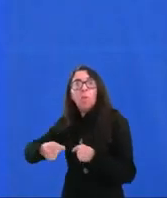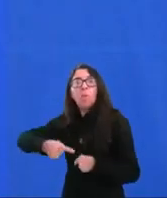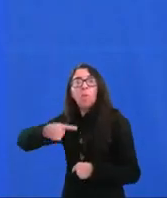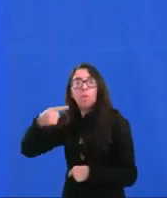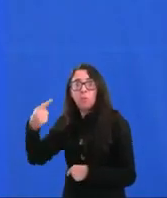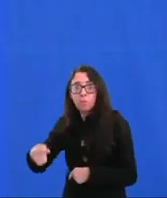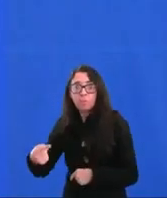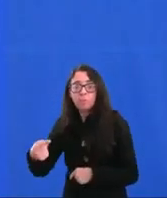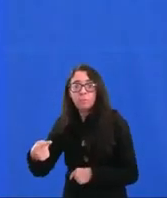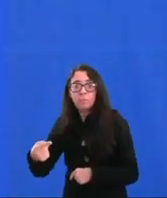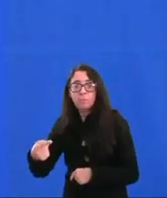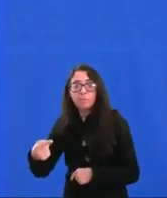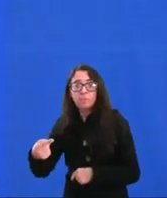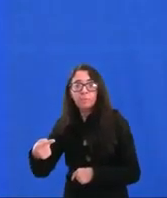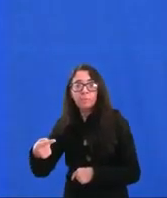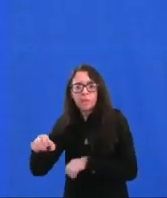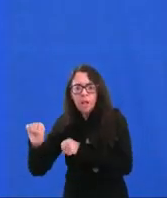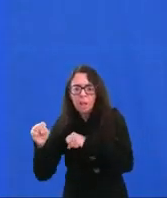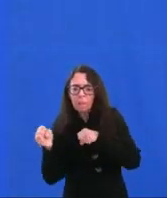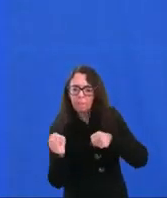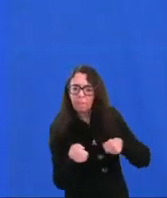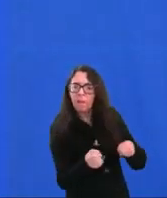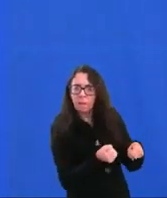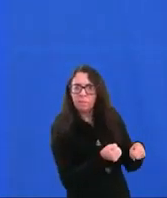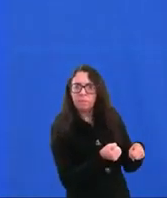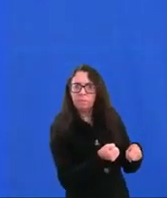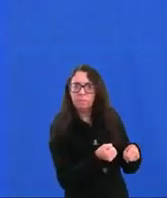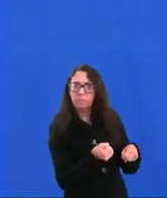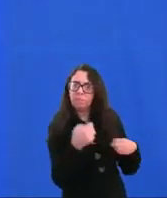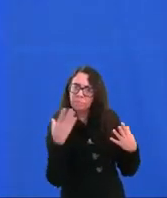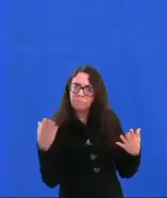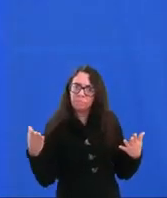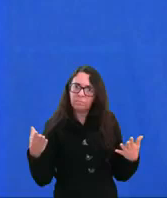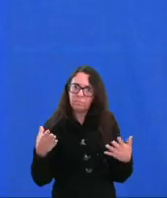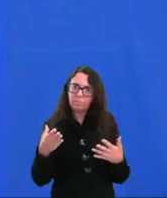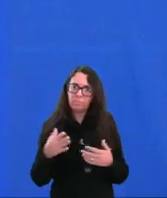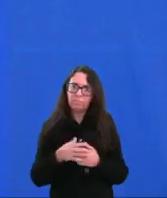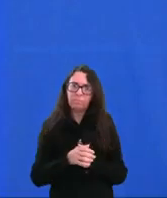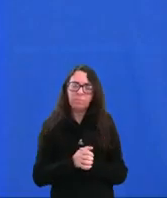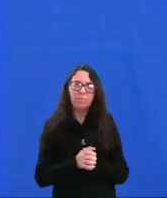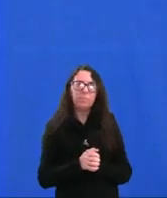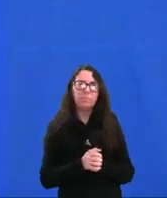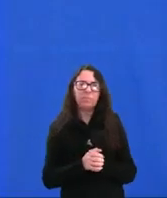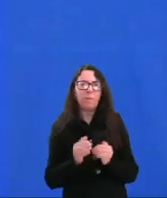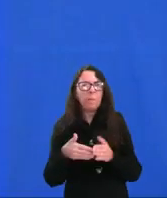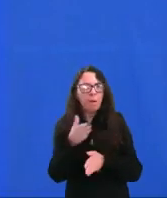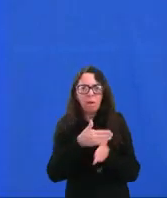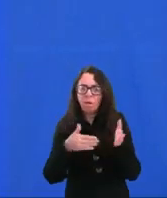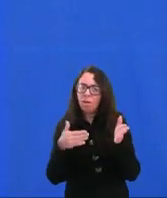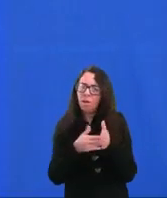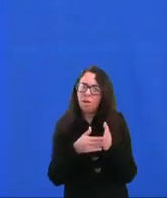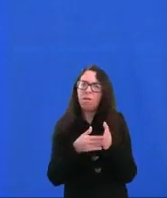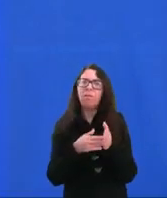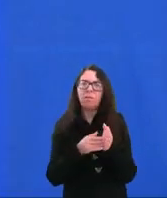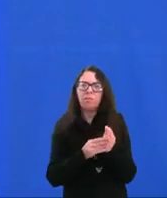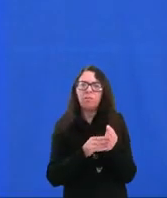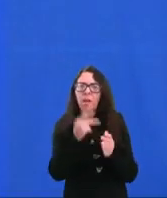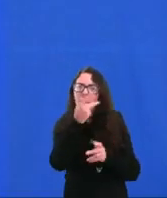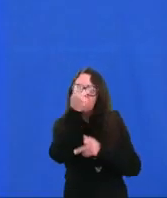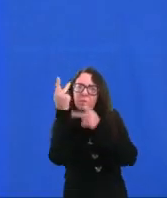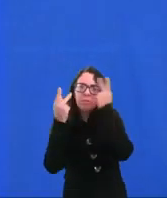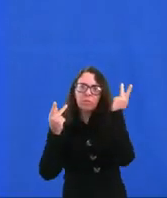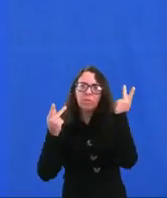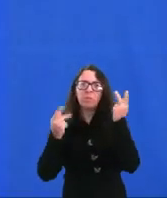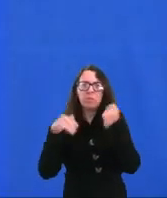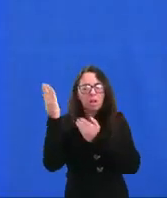A igreja está relacionada com Cristo, a cabeça do corpo. Efésios 1, 22